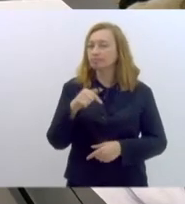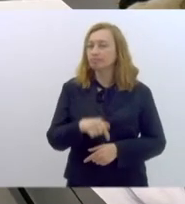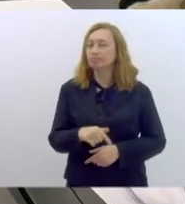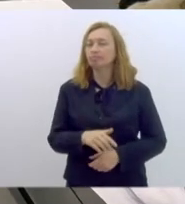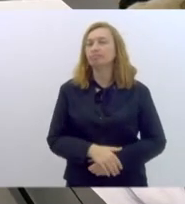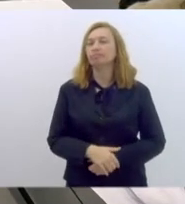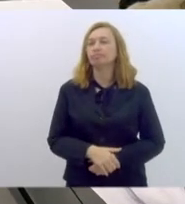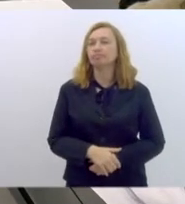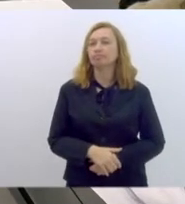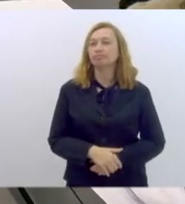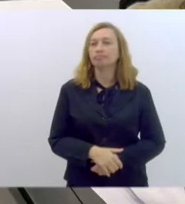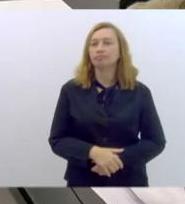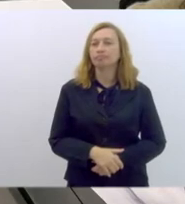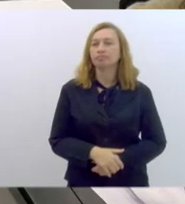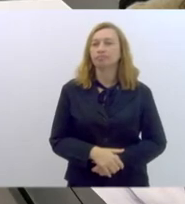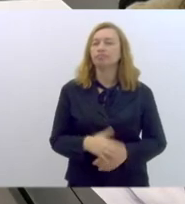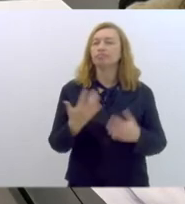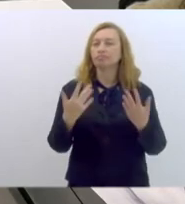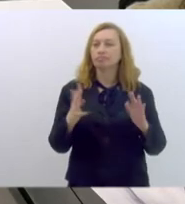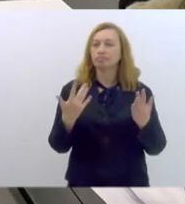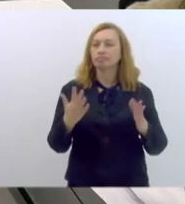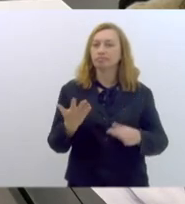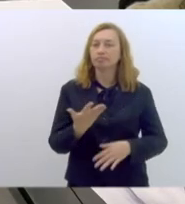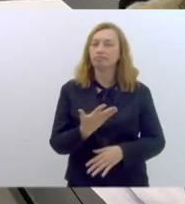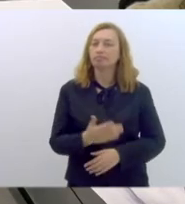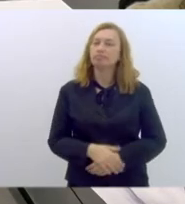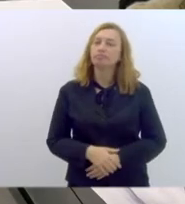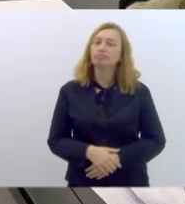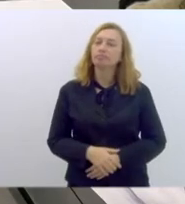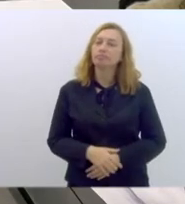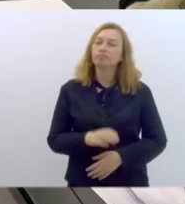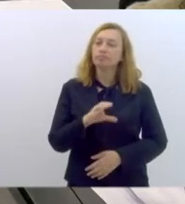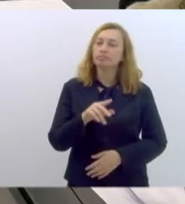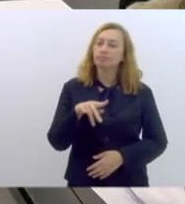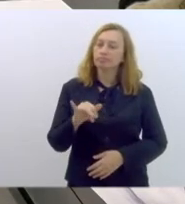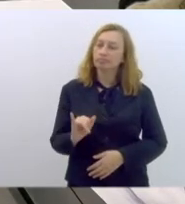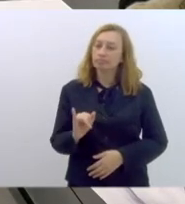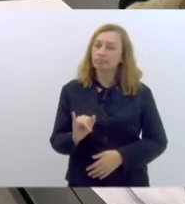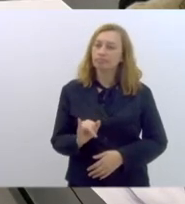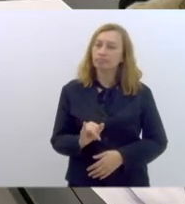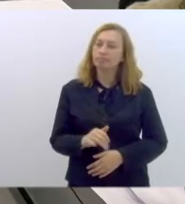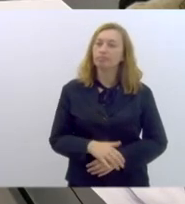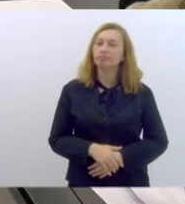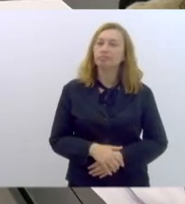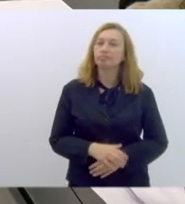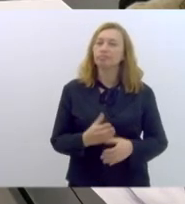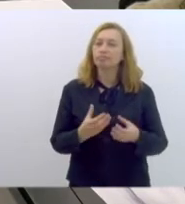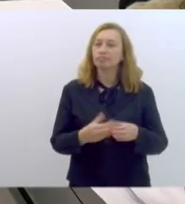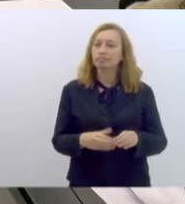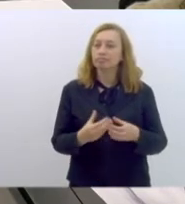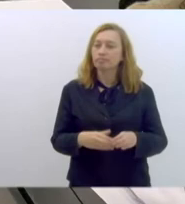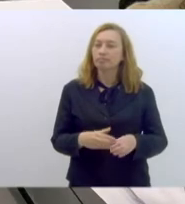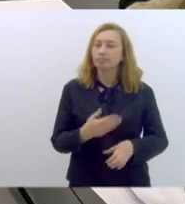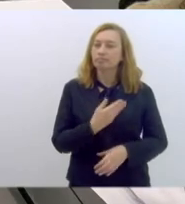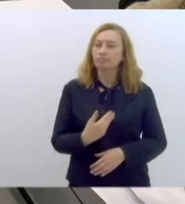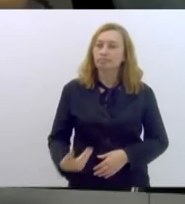que vieram prestigiar hoje aqui a nossa CPI. Quanto ao concurso público, né, a gente